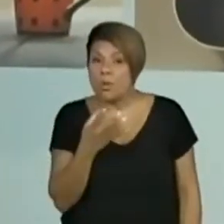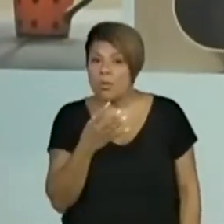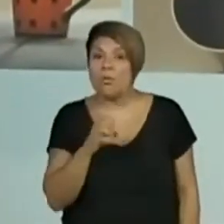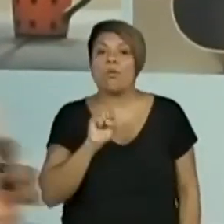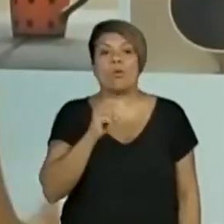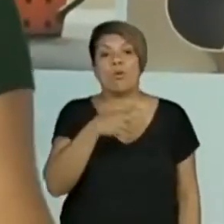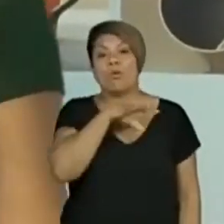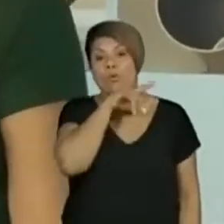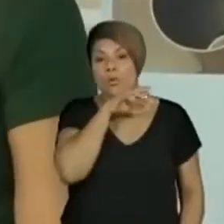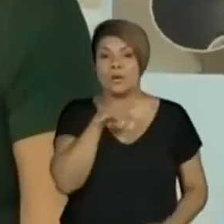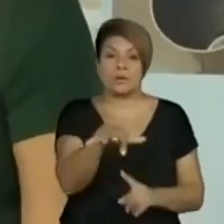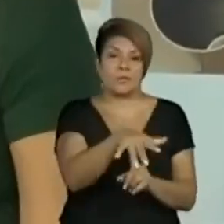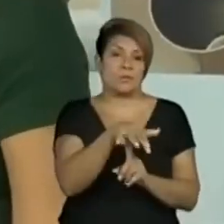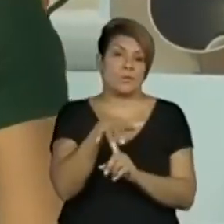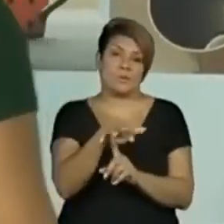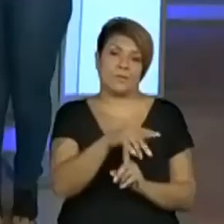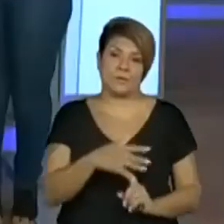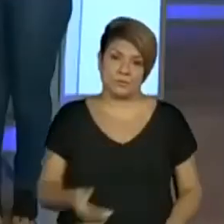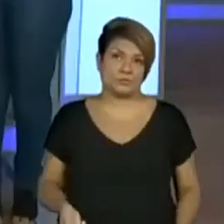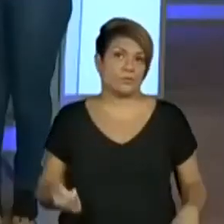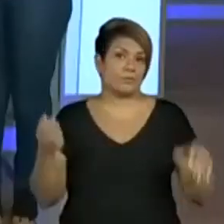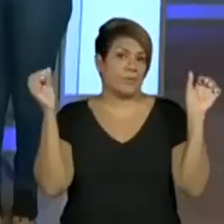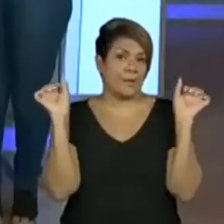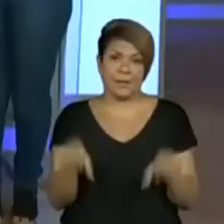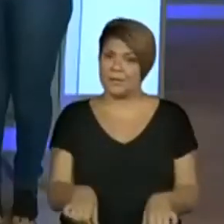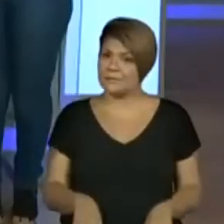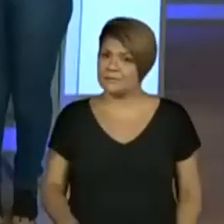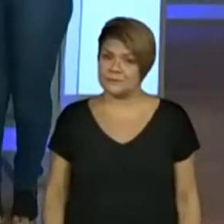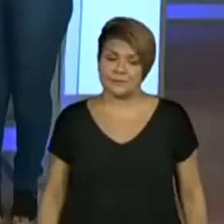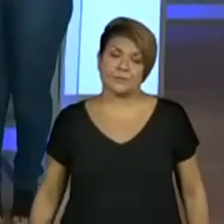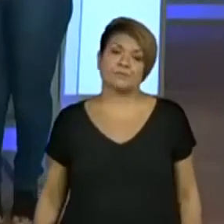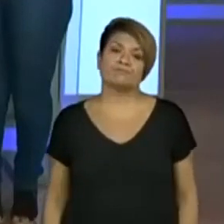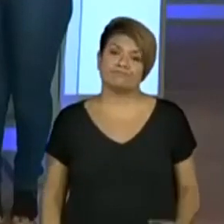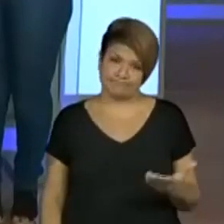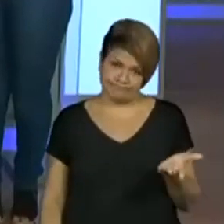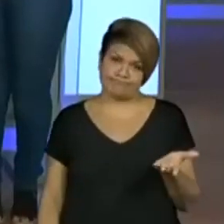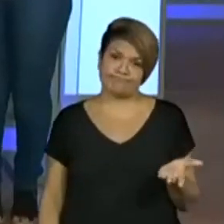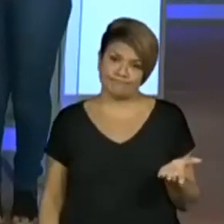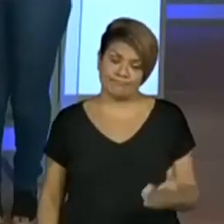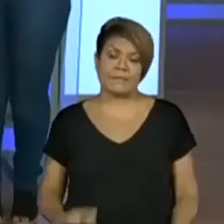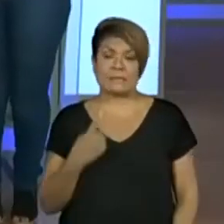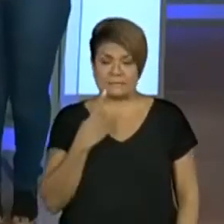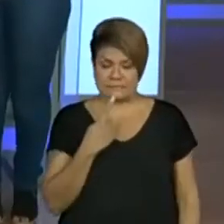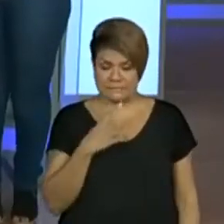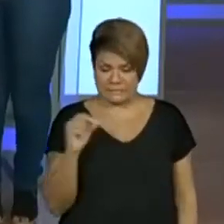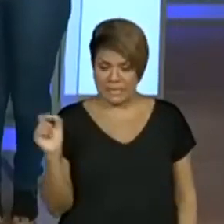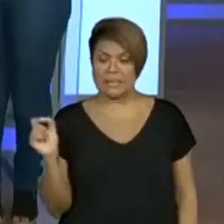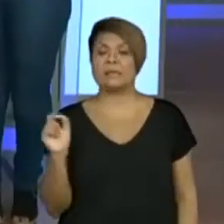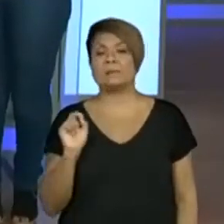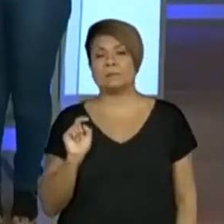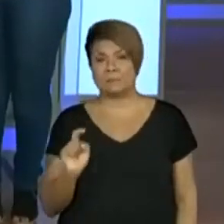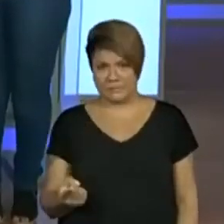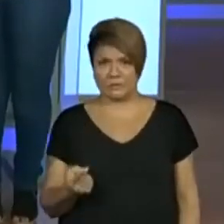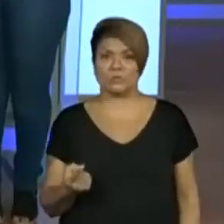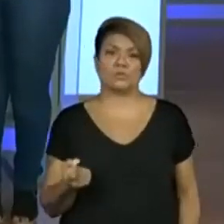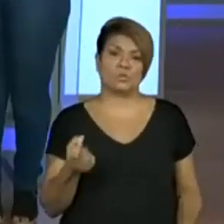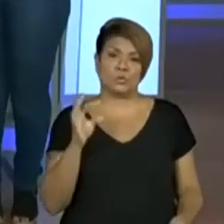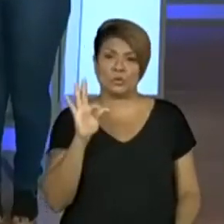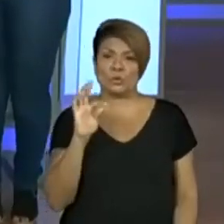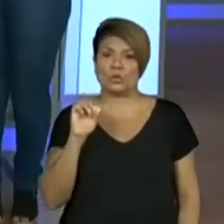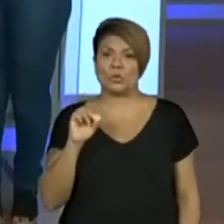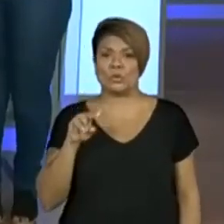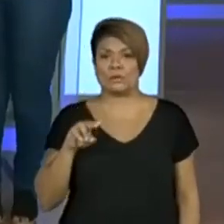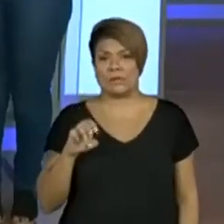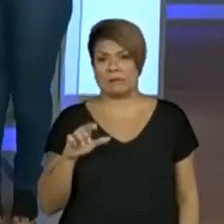fez em mil toneladas é muita correio né então crianças